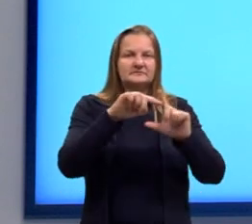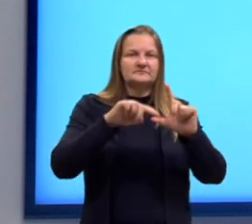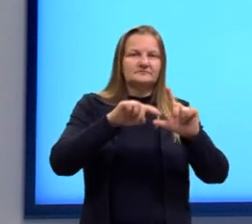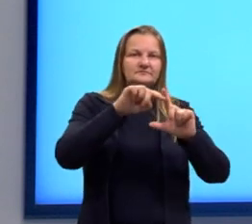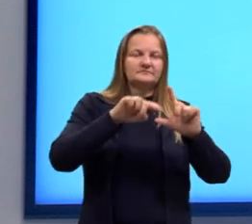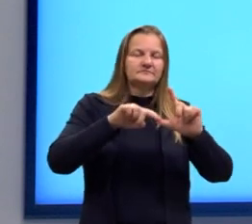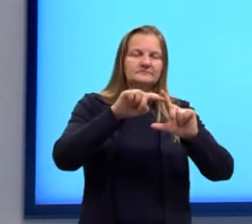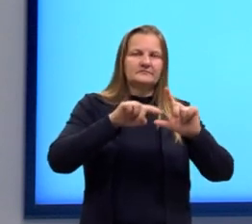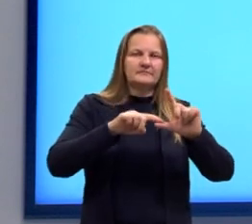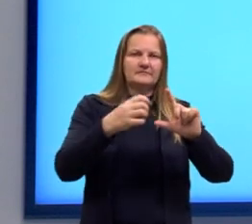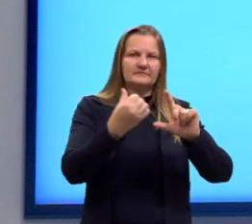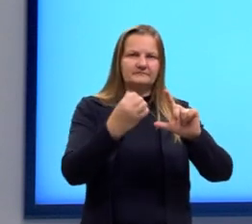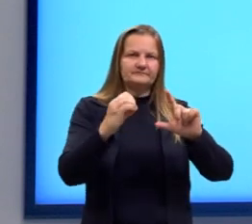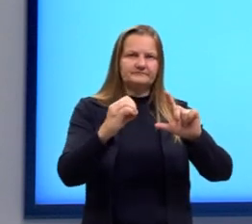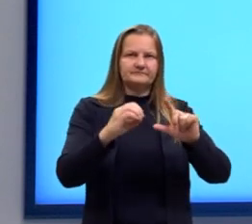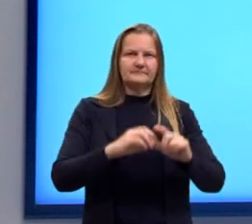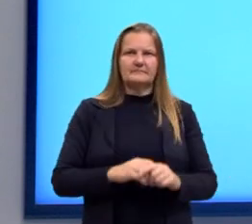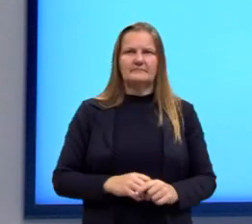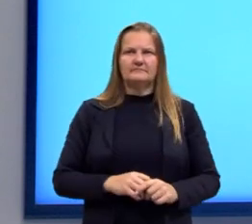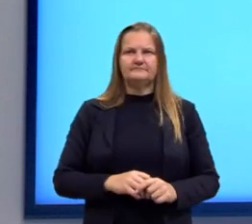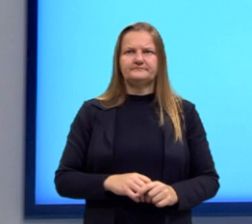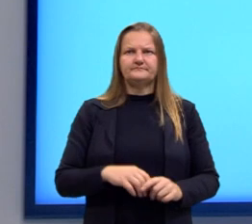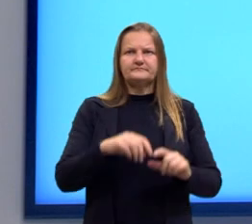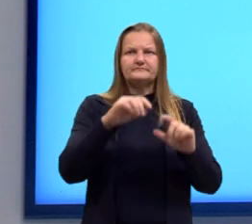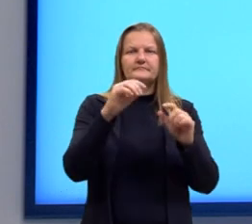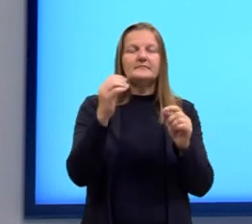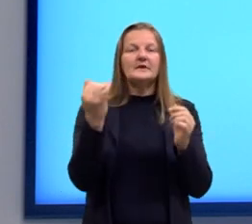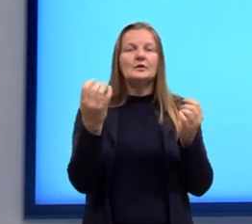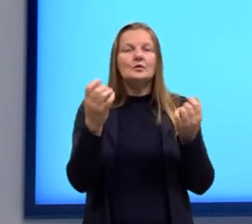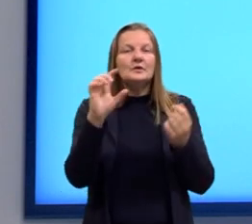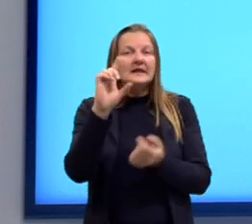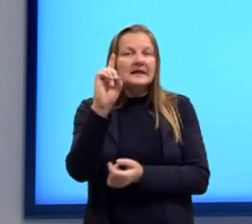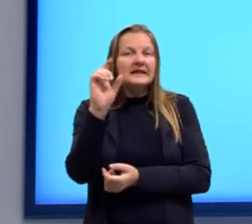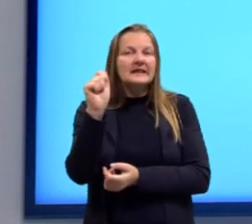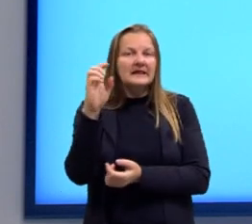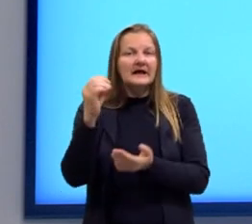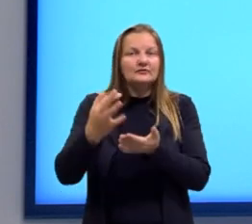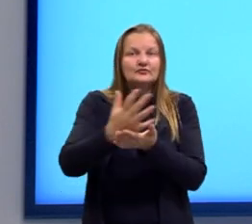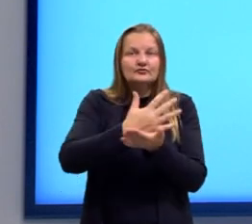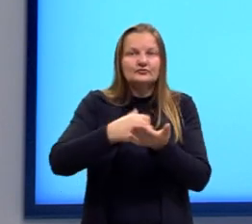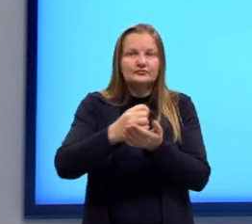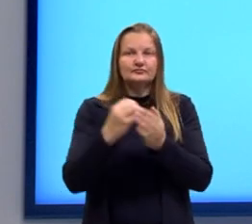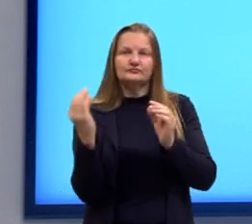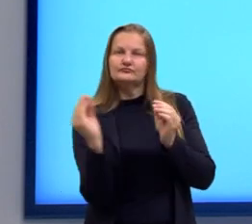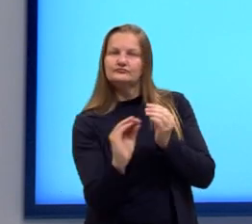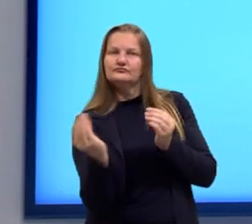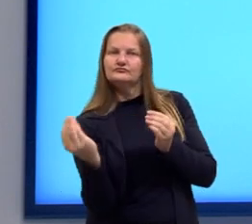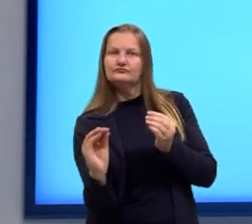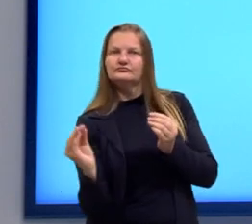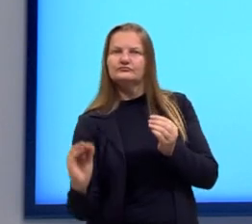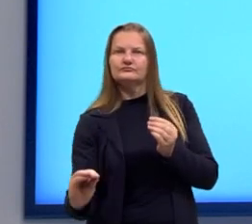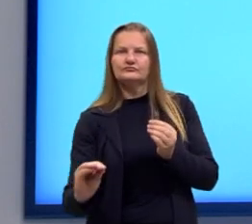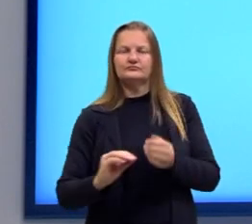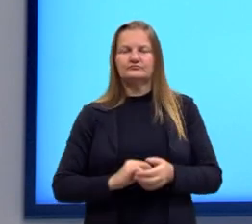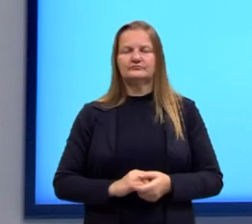então aqui no nosso triângulo eu completei colocando os lados e os ângulos internos